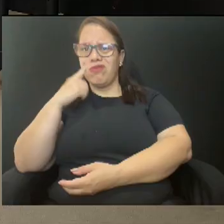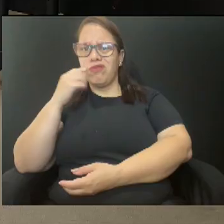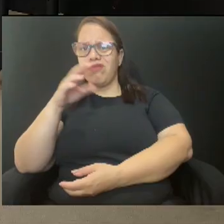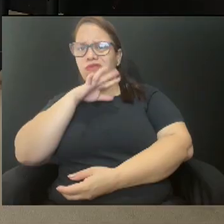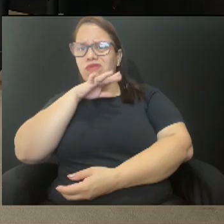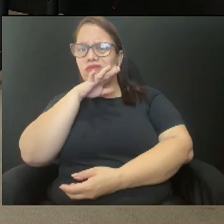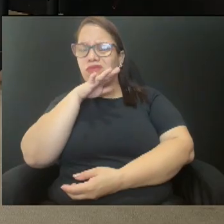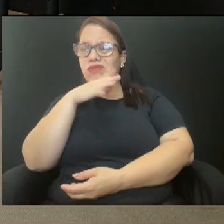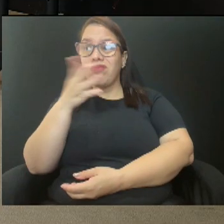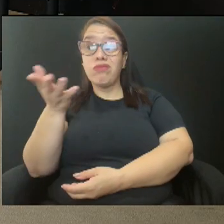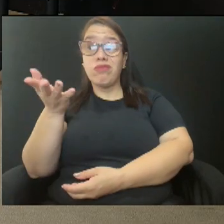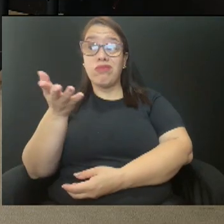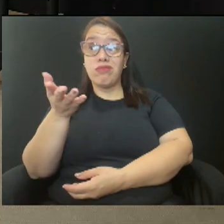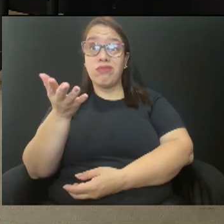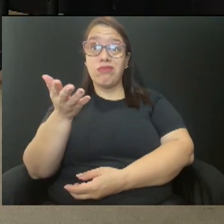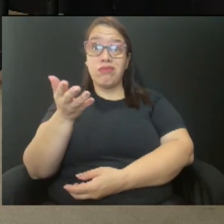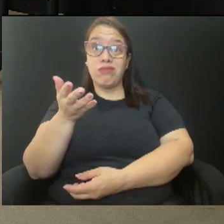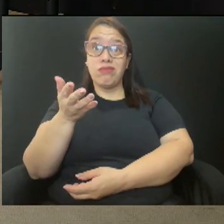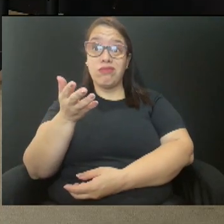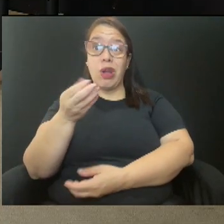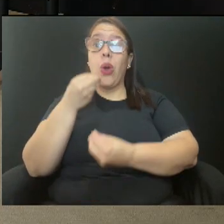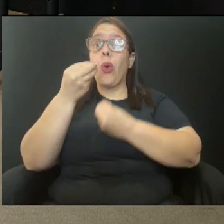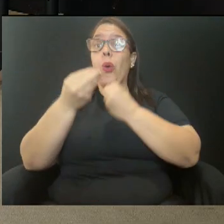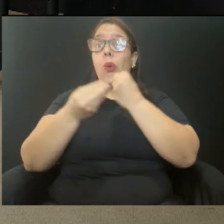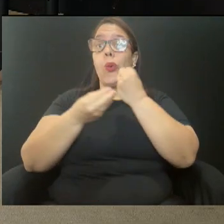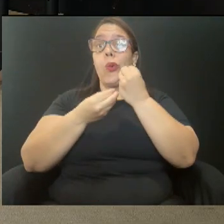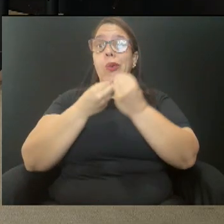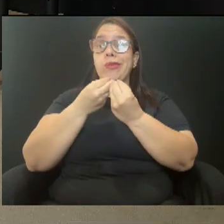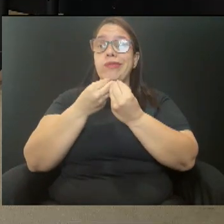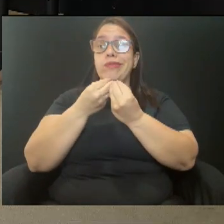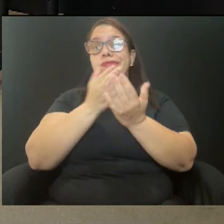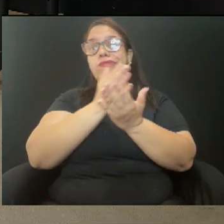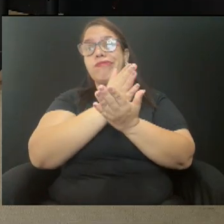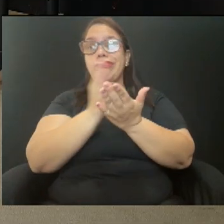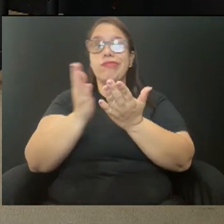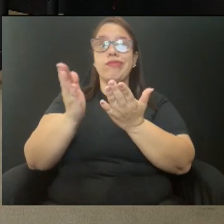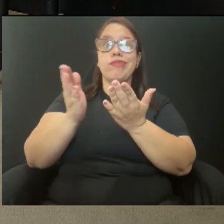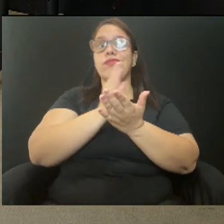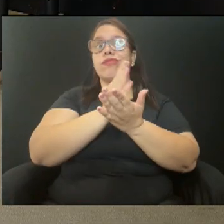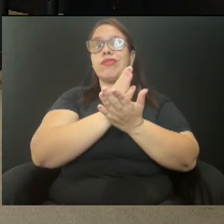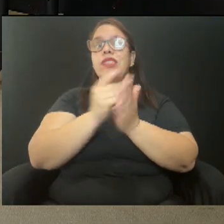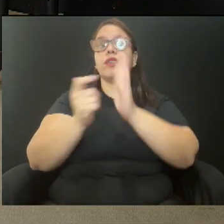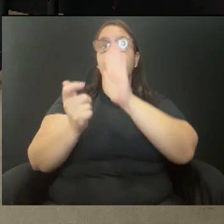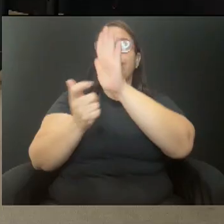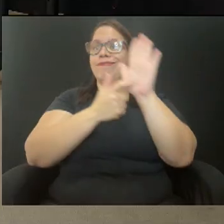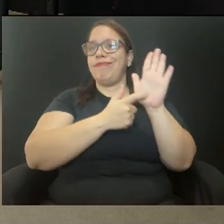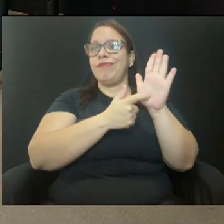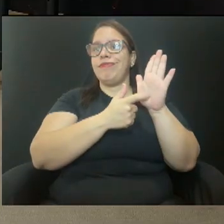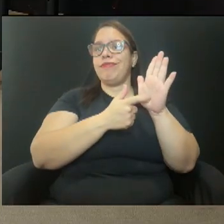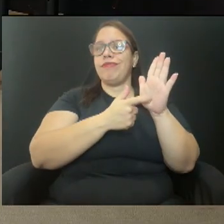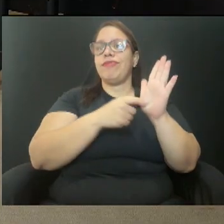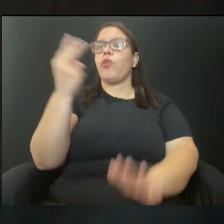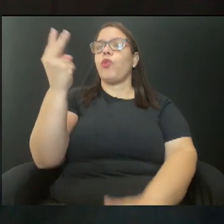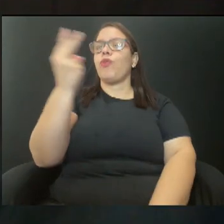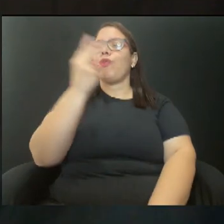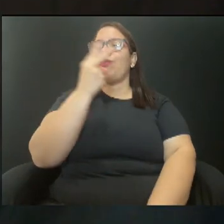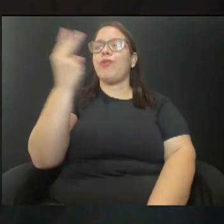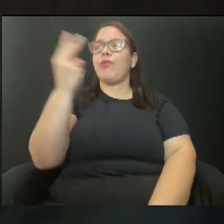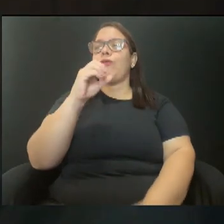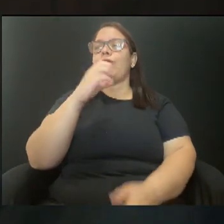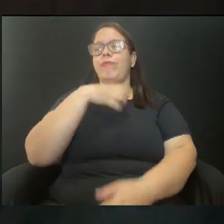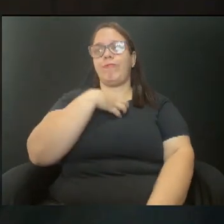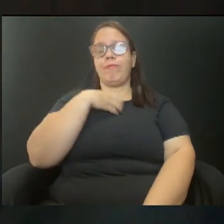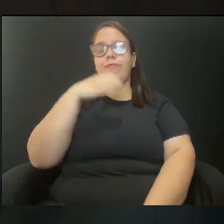né? Como que a gente consegue desmistificar essa questão e mostrar que dos dois modos, CLT